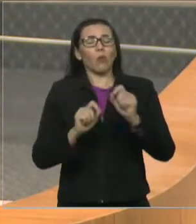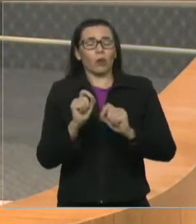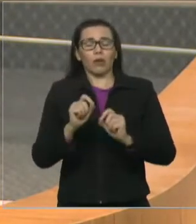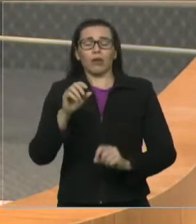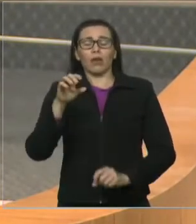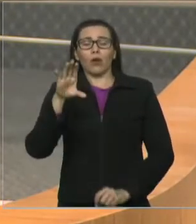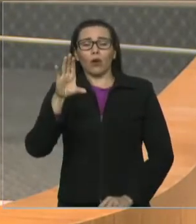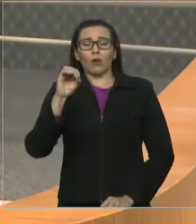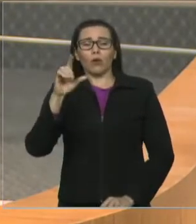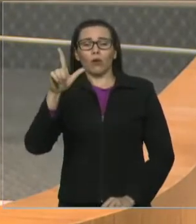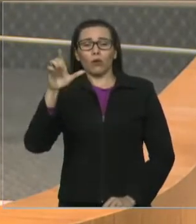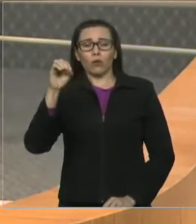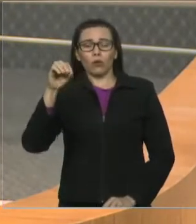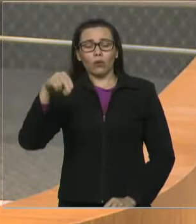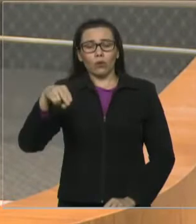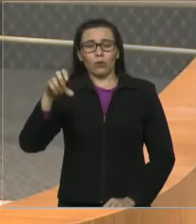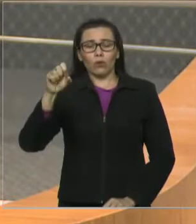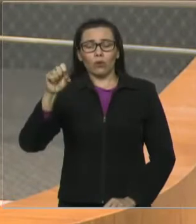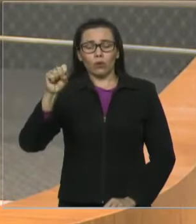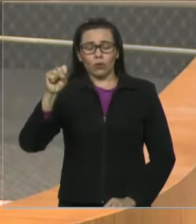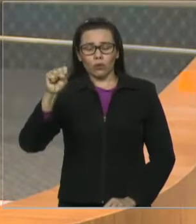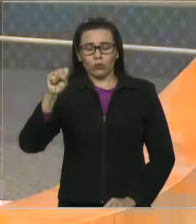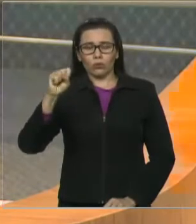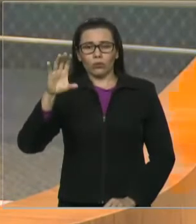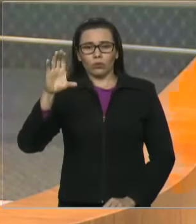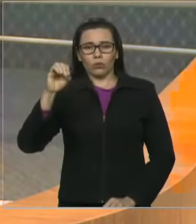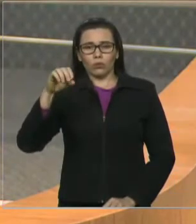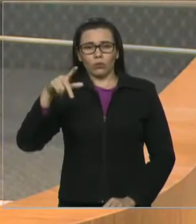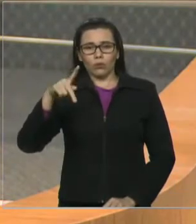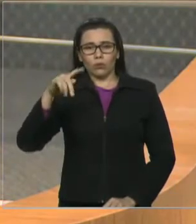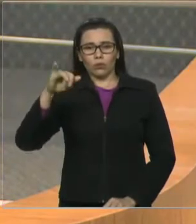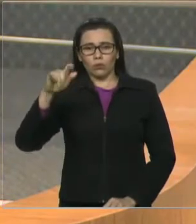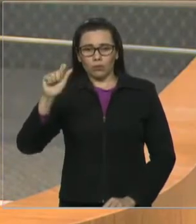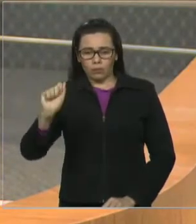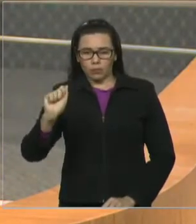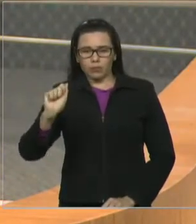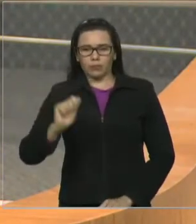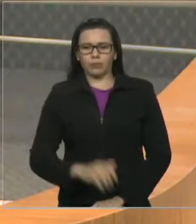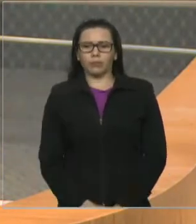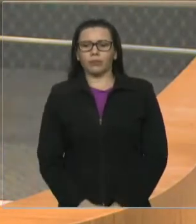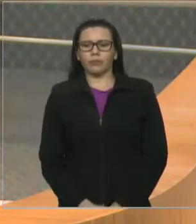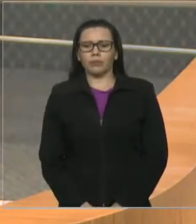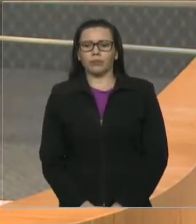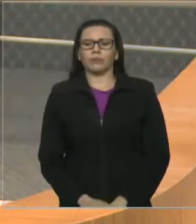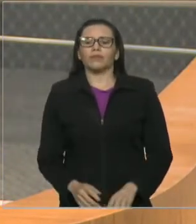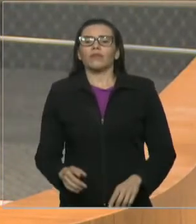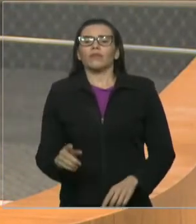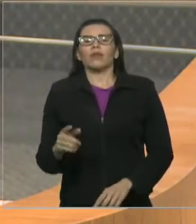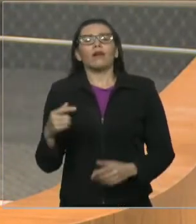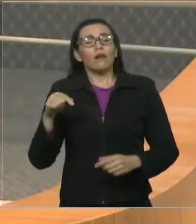falo para ilustrar o paradoxo que a gente vive. No Maranhão, nós temos praticamente